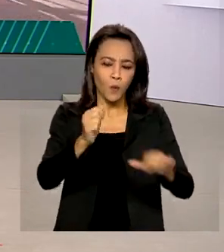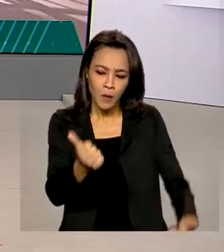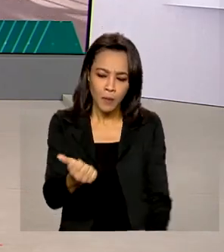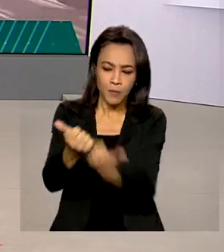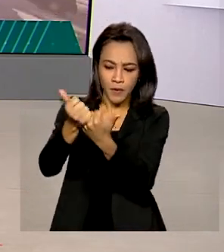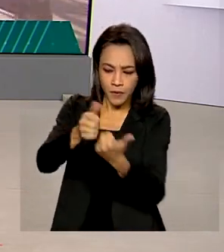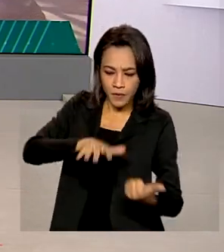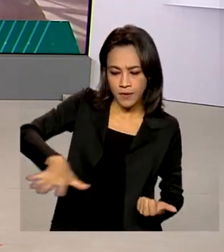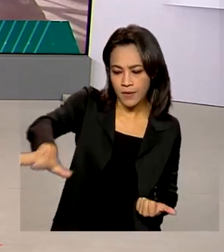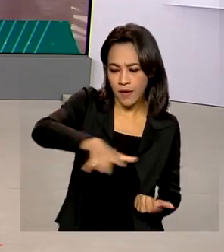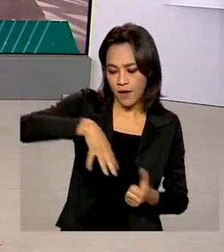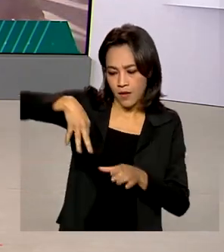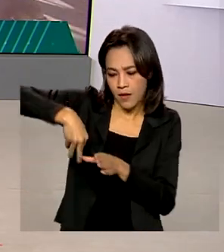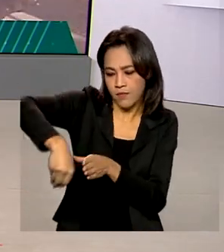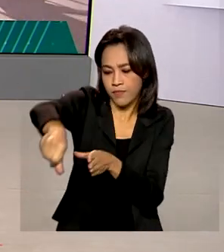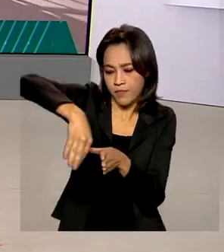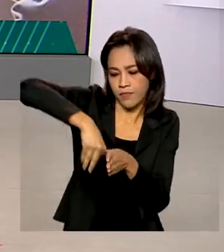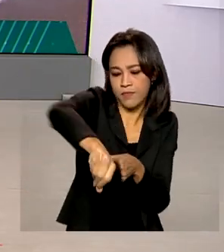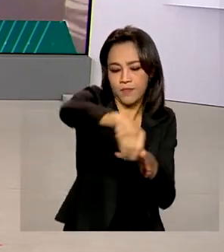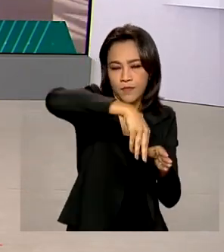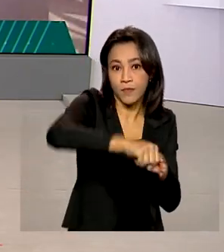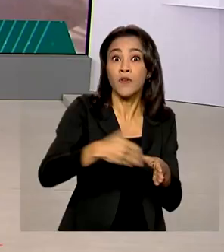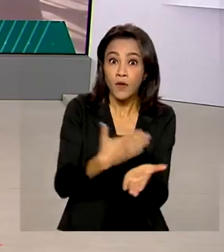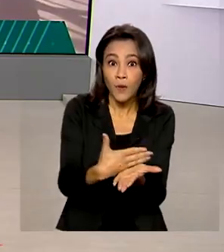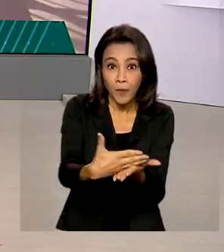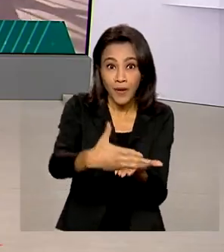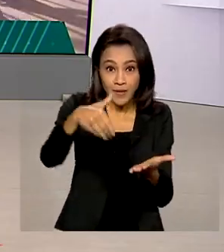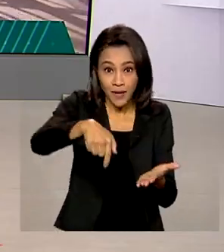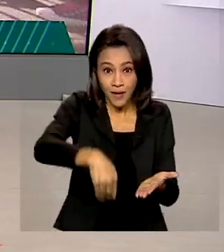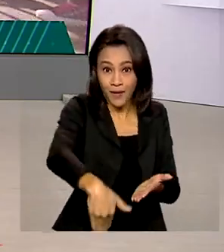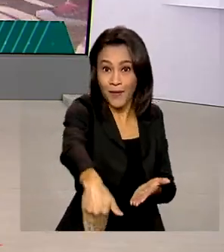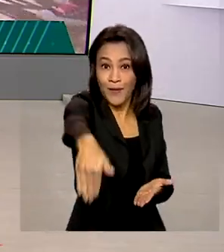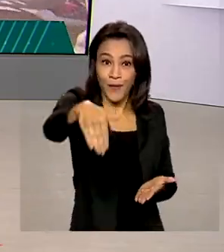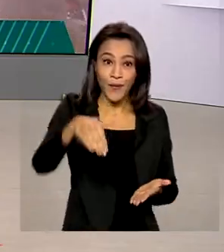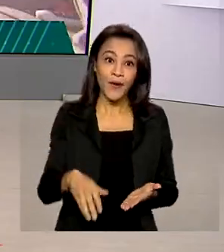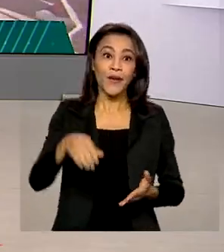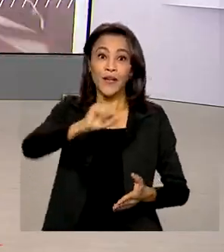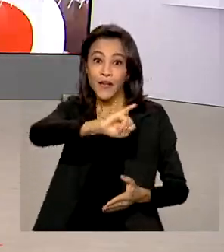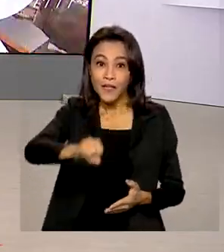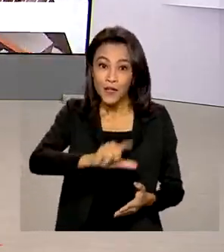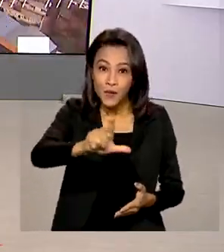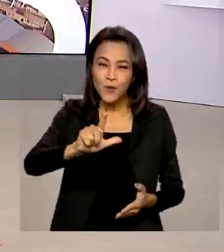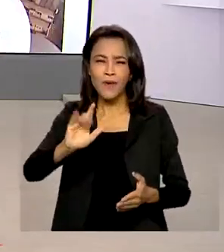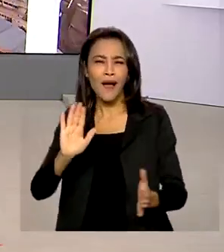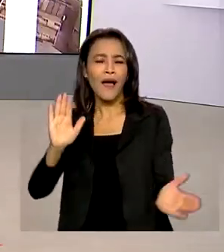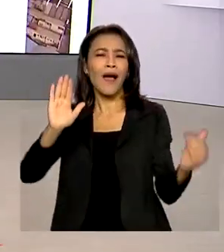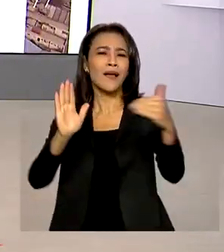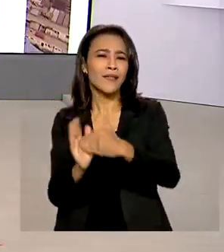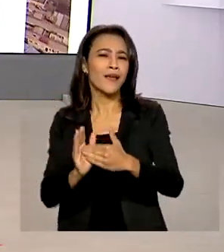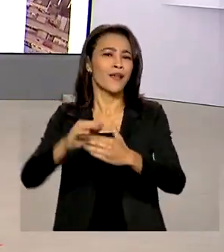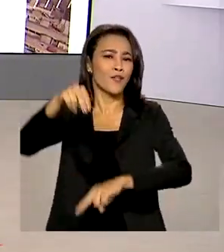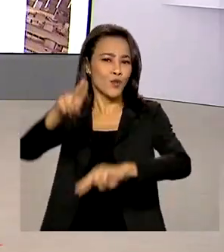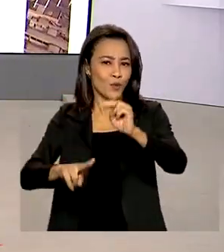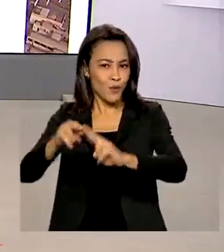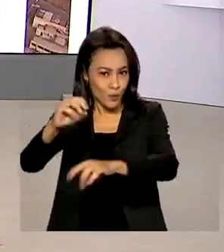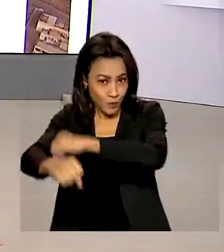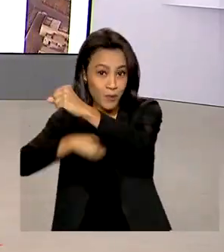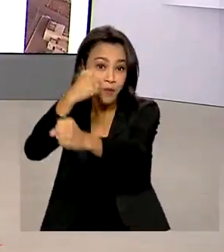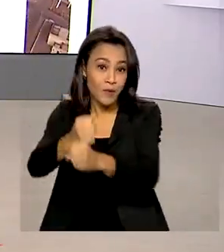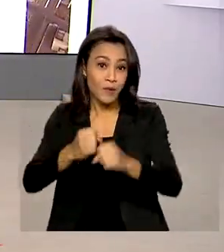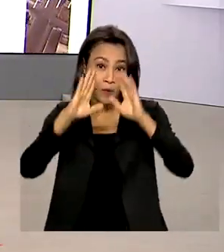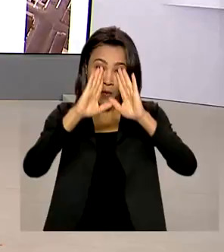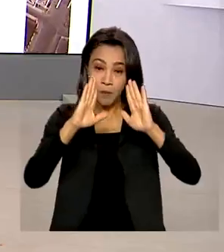agropecuária na safra que começa agora em julho e vai até junho do ano que vem. A prioridade é o